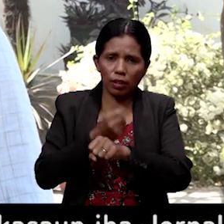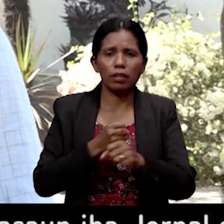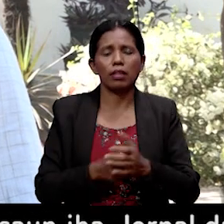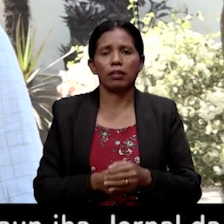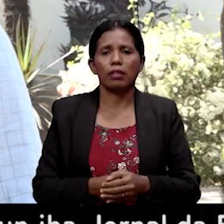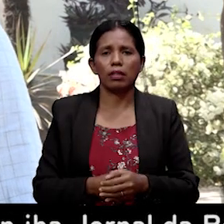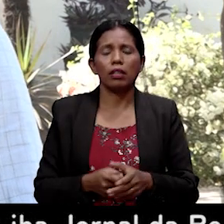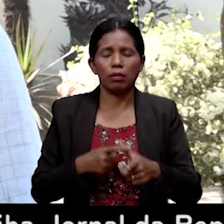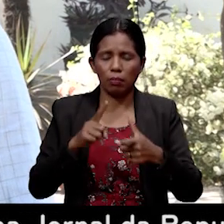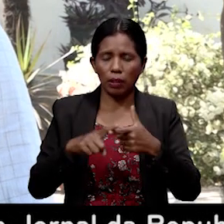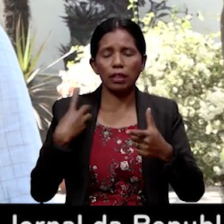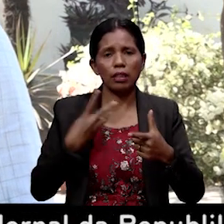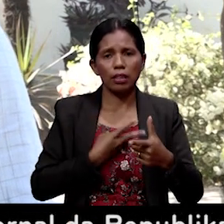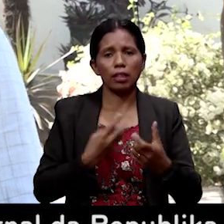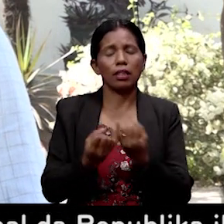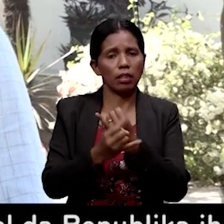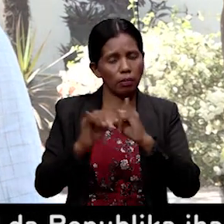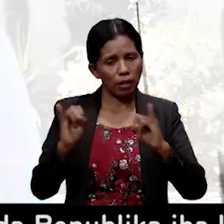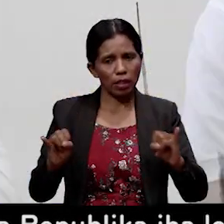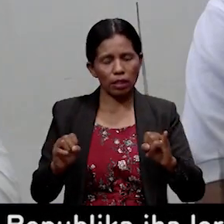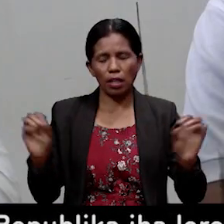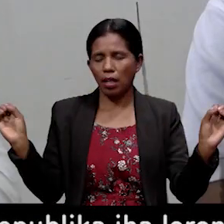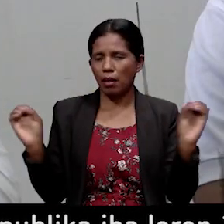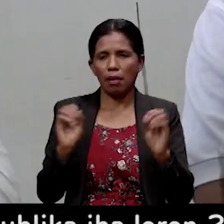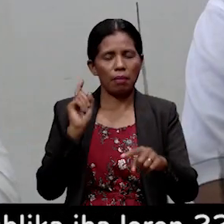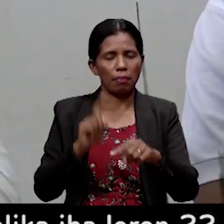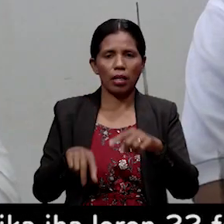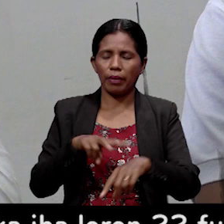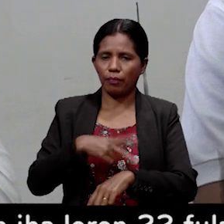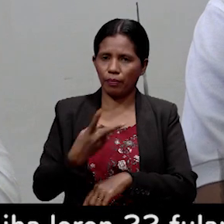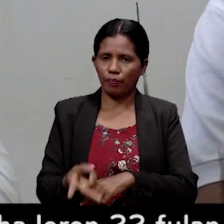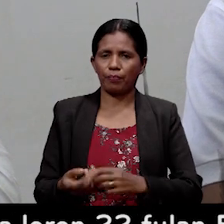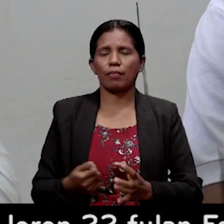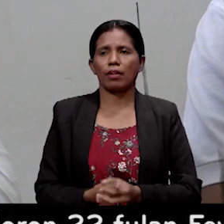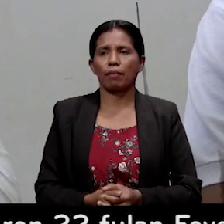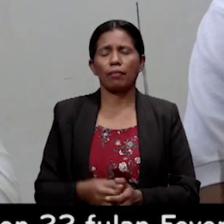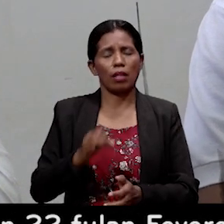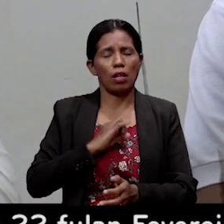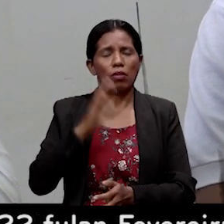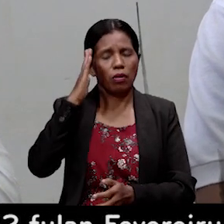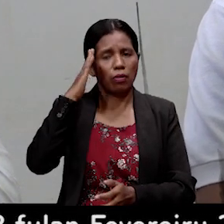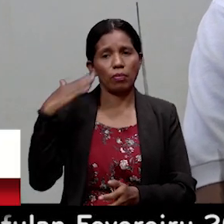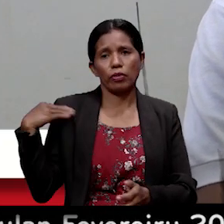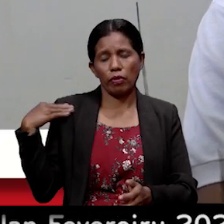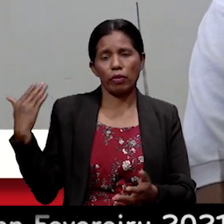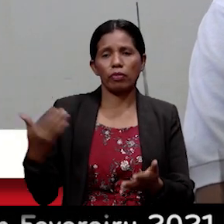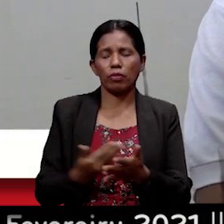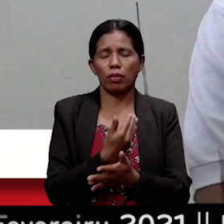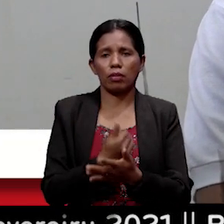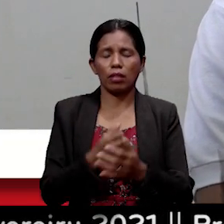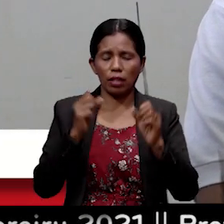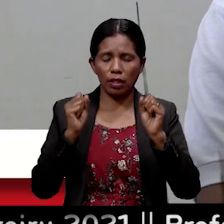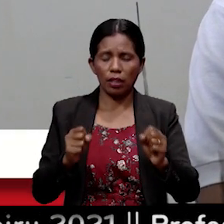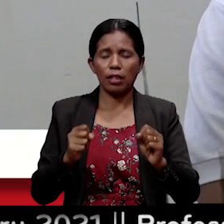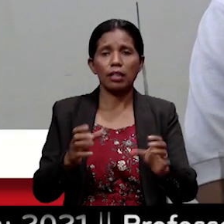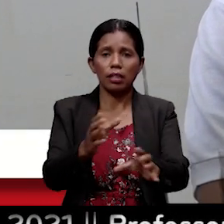nune, itani ukun rasikan dene, la monu leteit. Ya, aonen ba liluba zerasan fonsira, tem que assumir